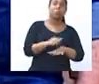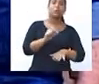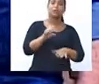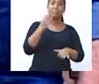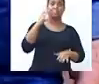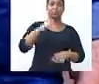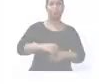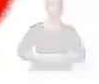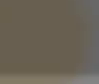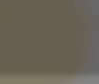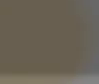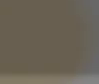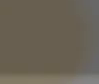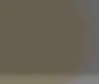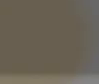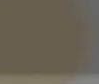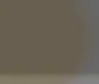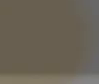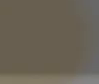Não sai daí. Até.